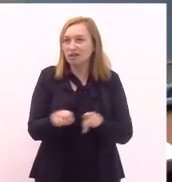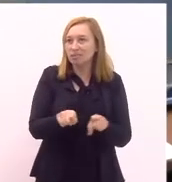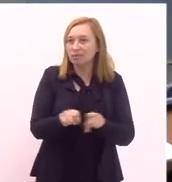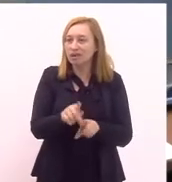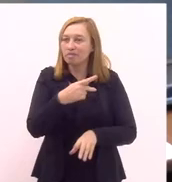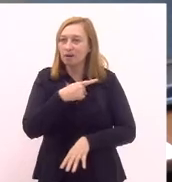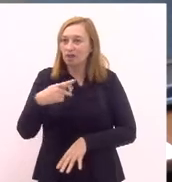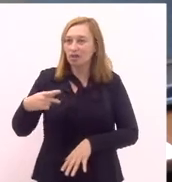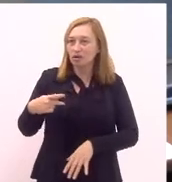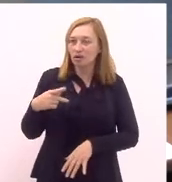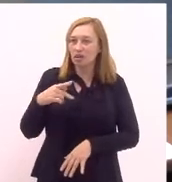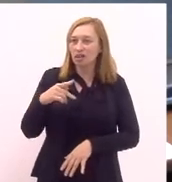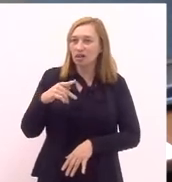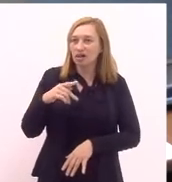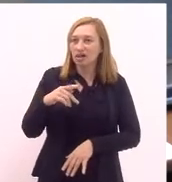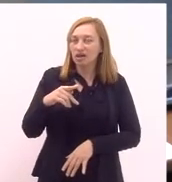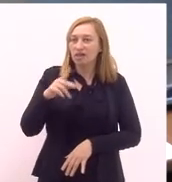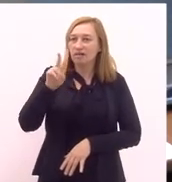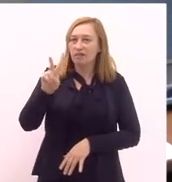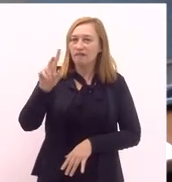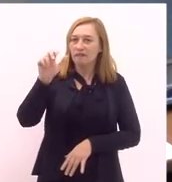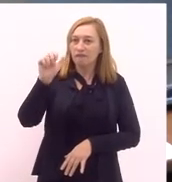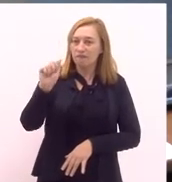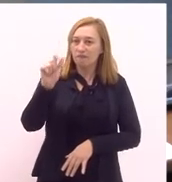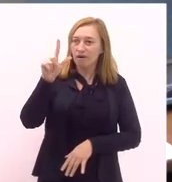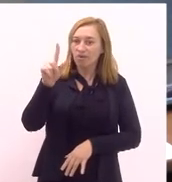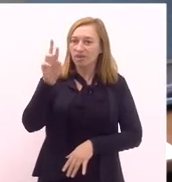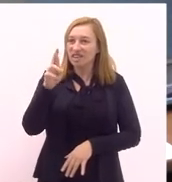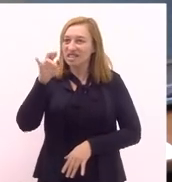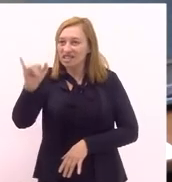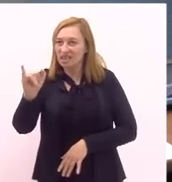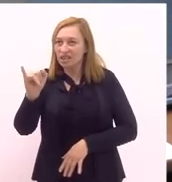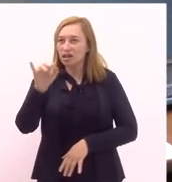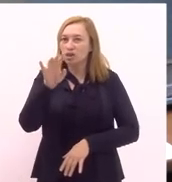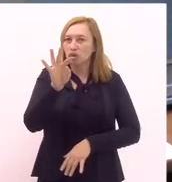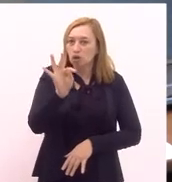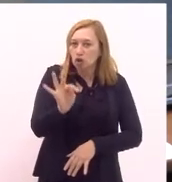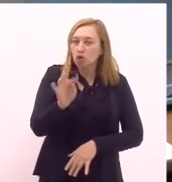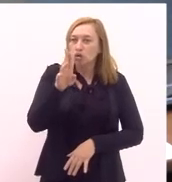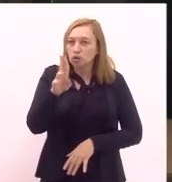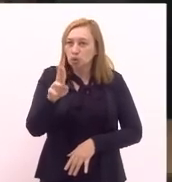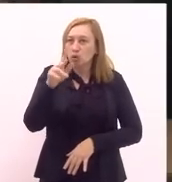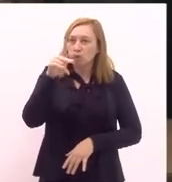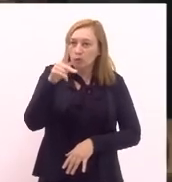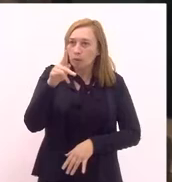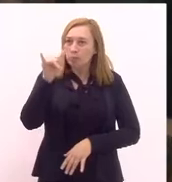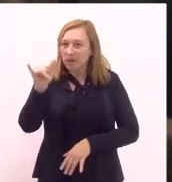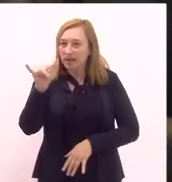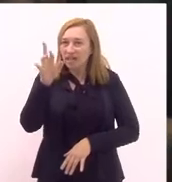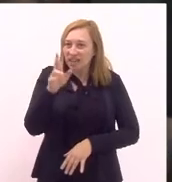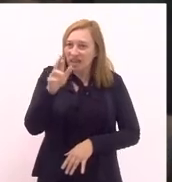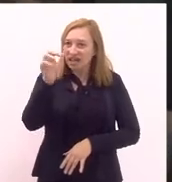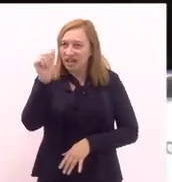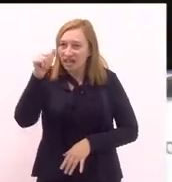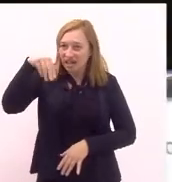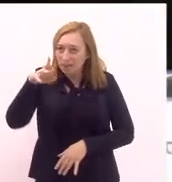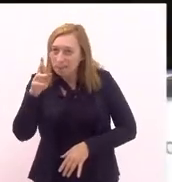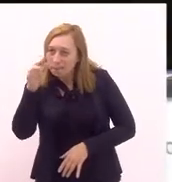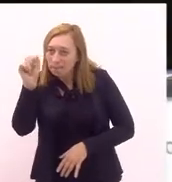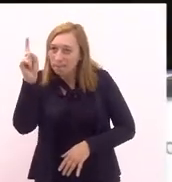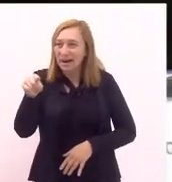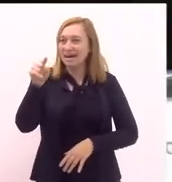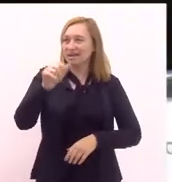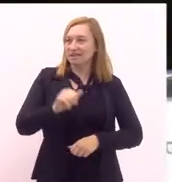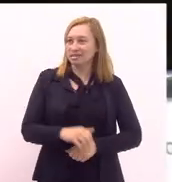indígena pastor Valdecir Tupinambá Oi hoje obrigado